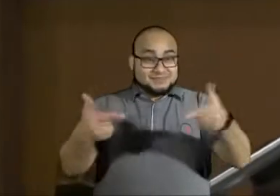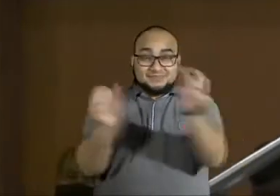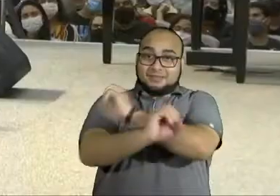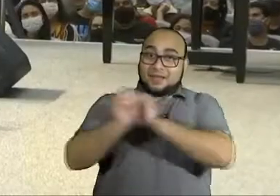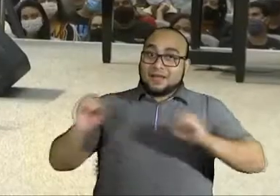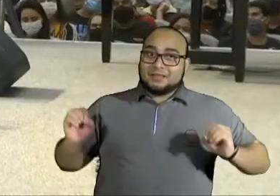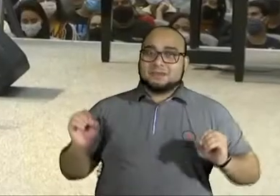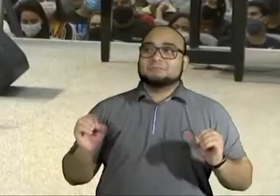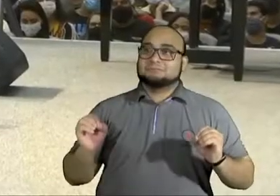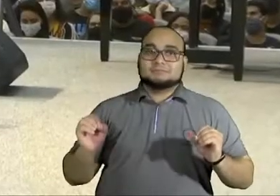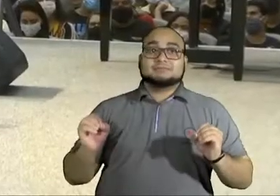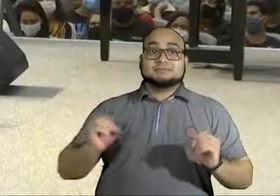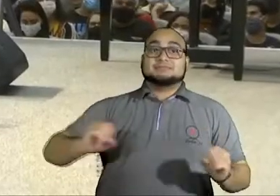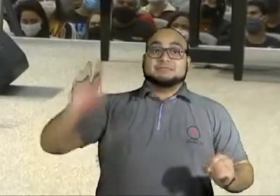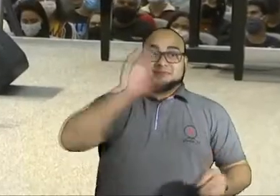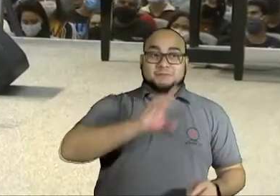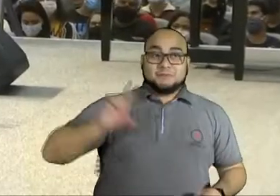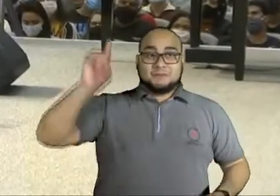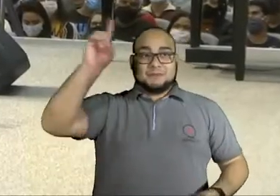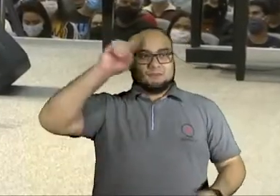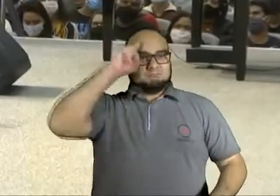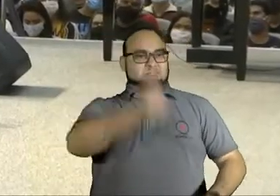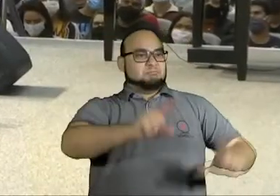a fazer.